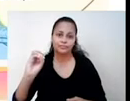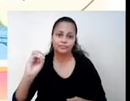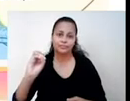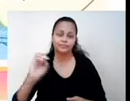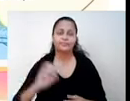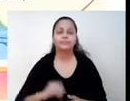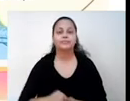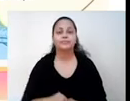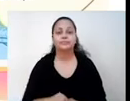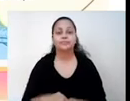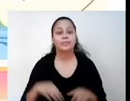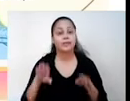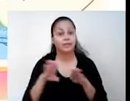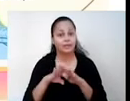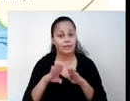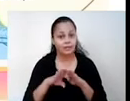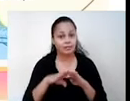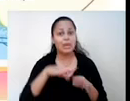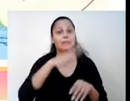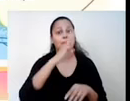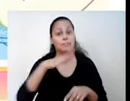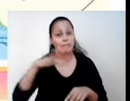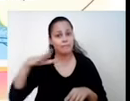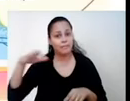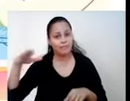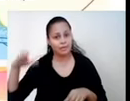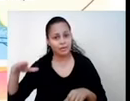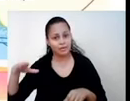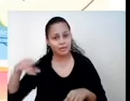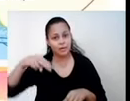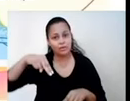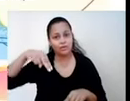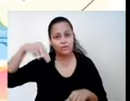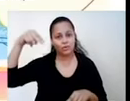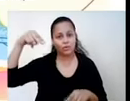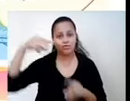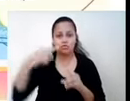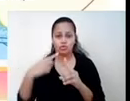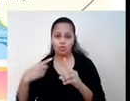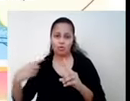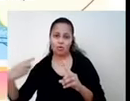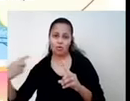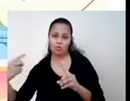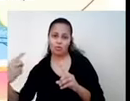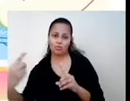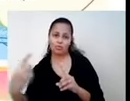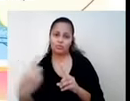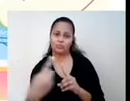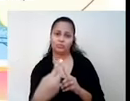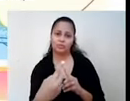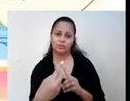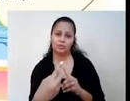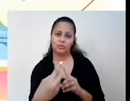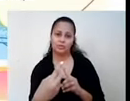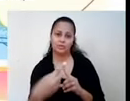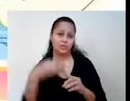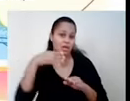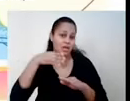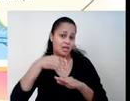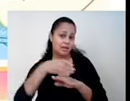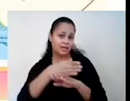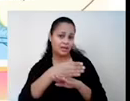e pelo Mar do Norte e o Oceano Atlântico, contornando a Península Ibérica